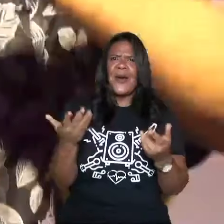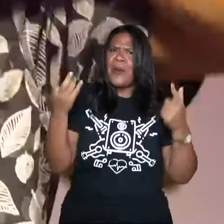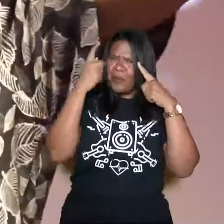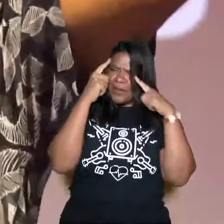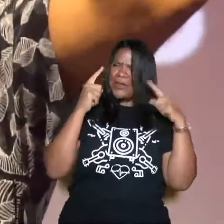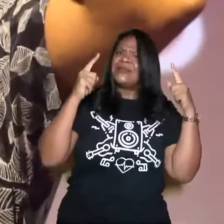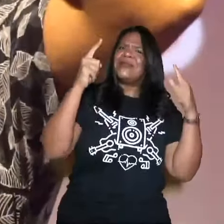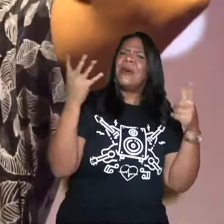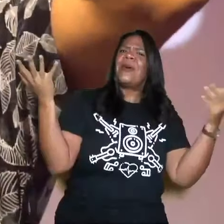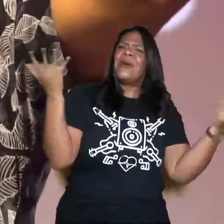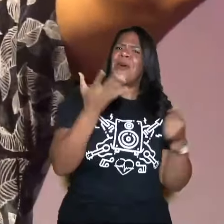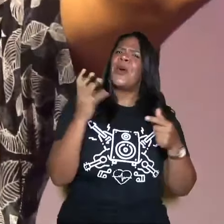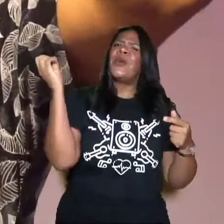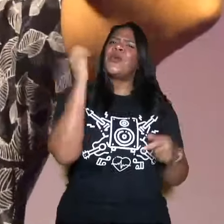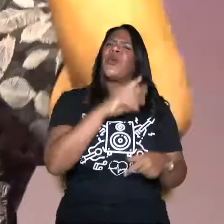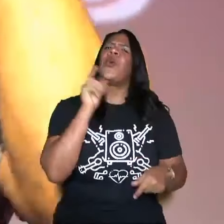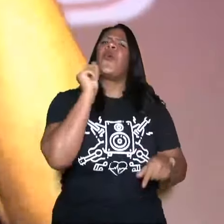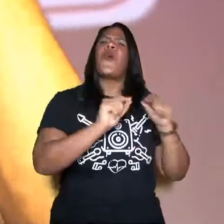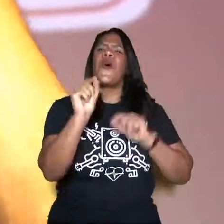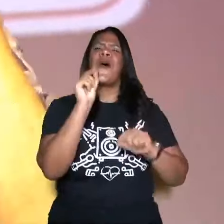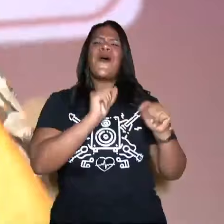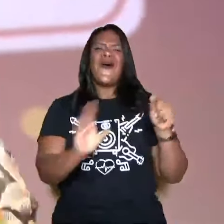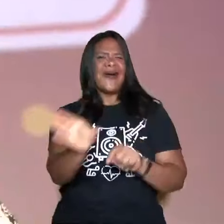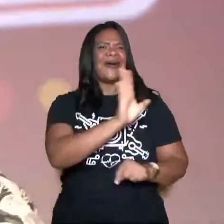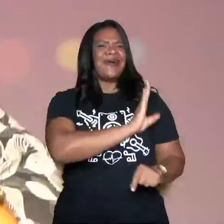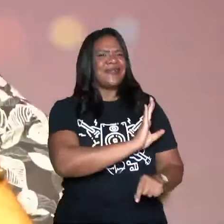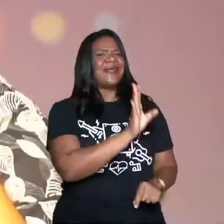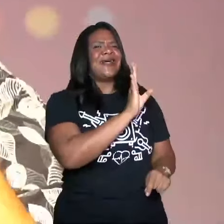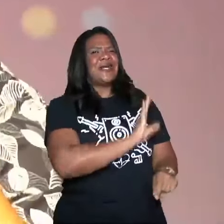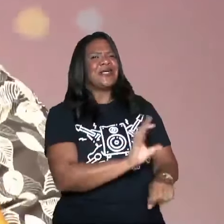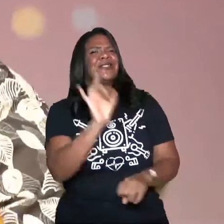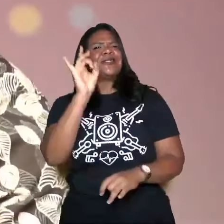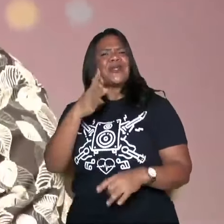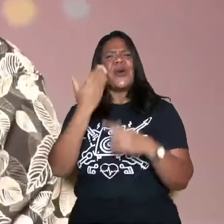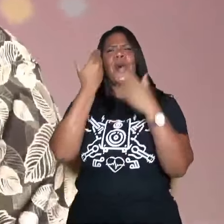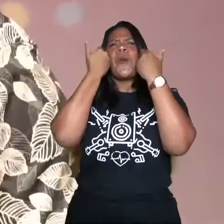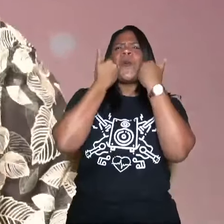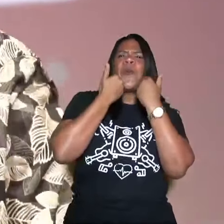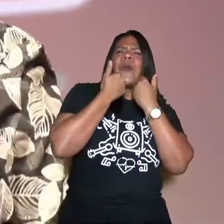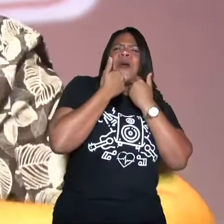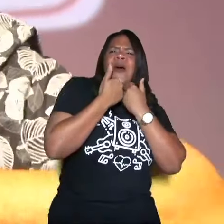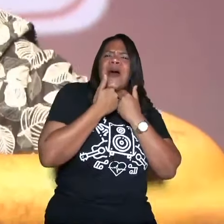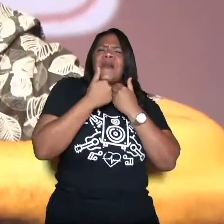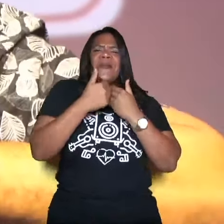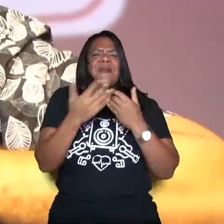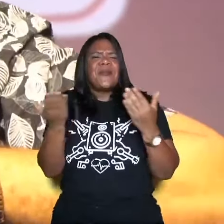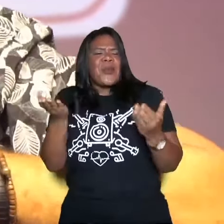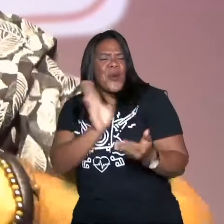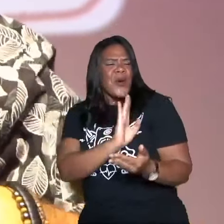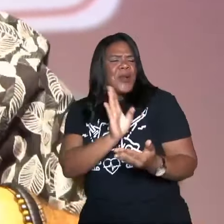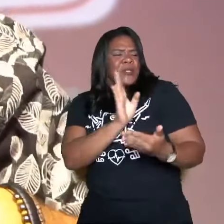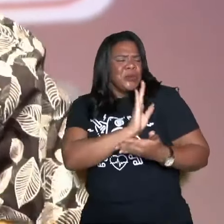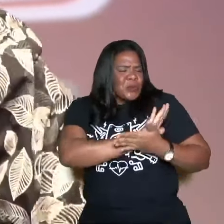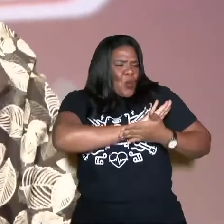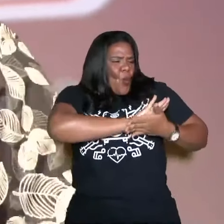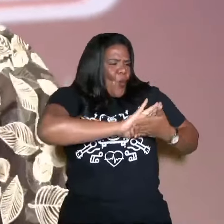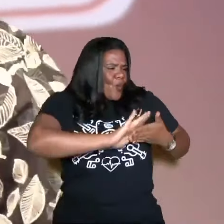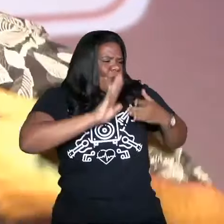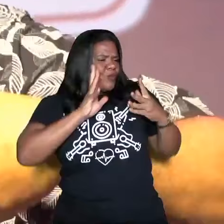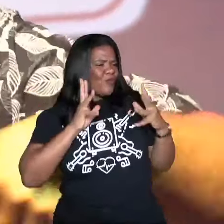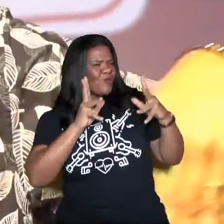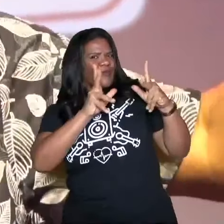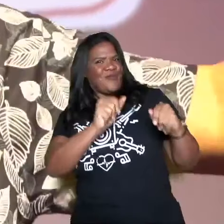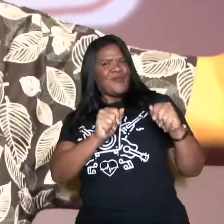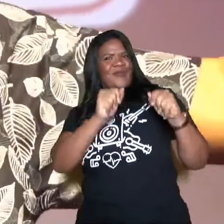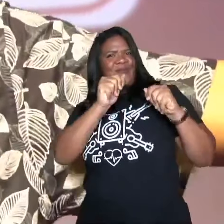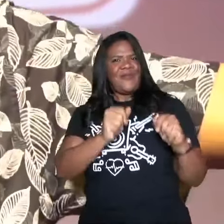na moda do coração. Eu deixo a barba e vou raspar meu coração. Deixo a touca,